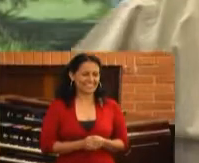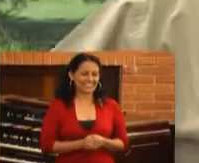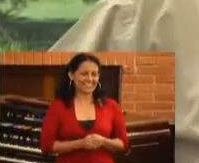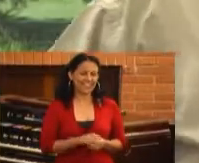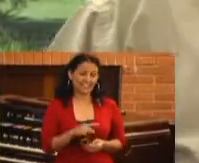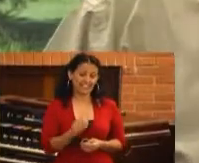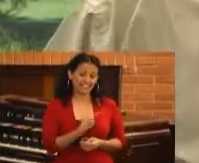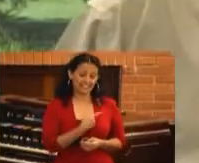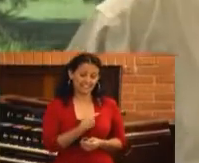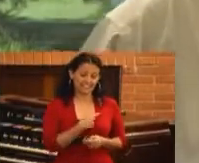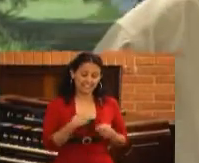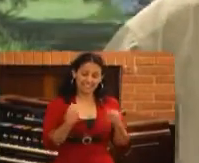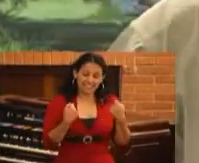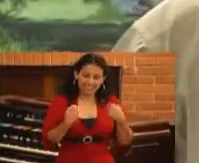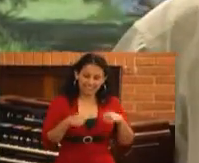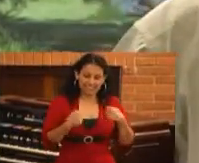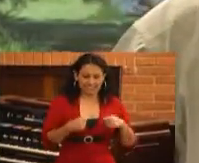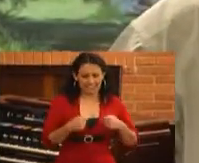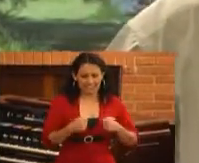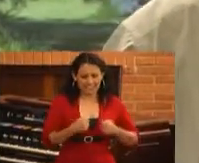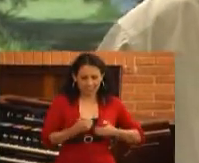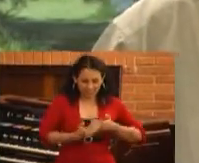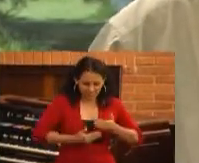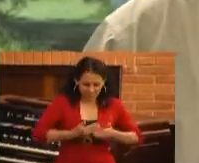Nós temos que desenvolver.